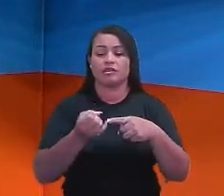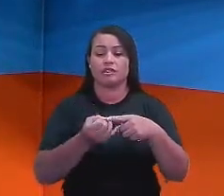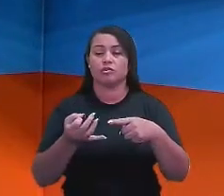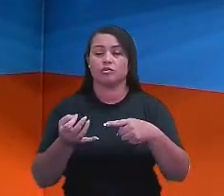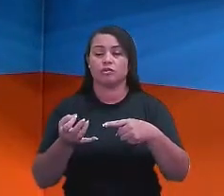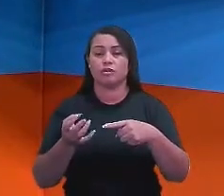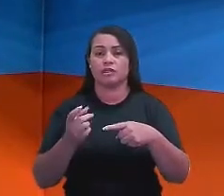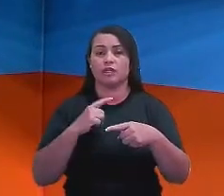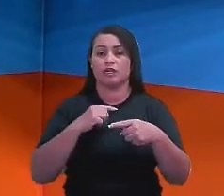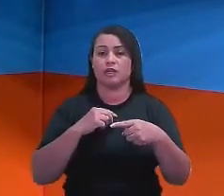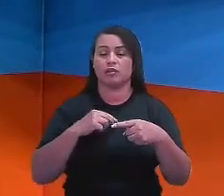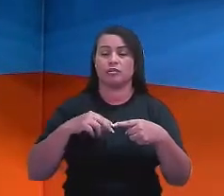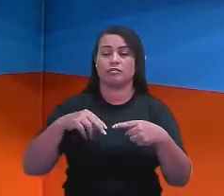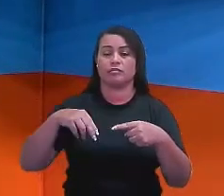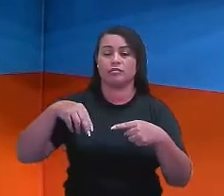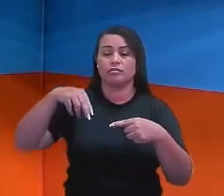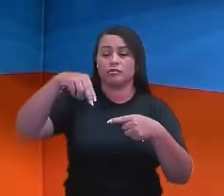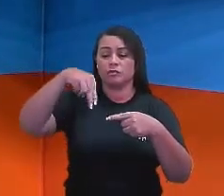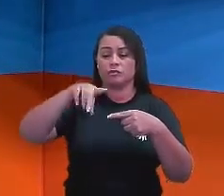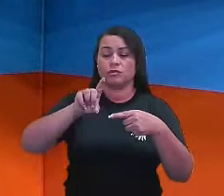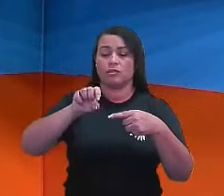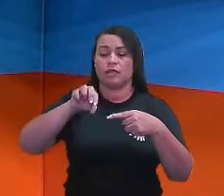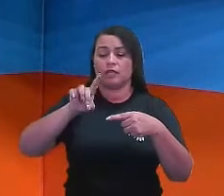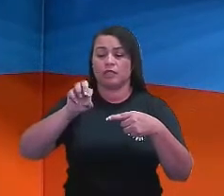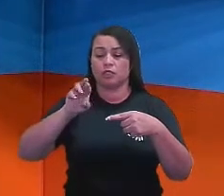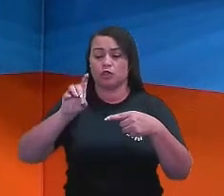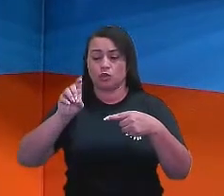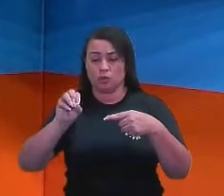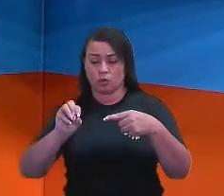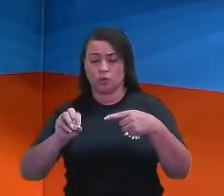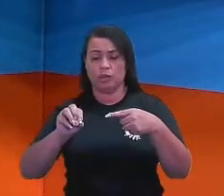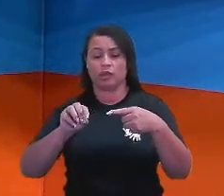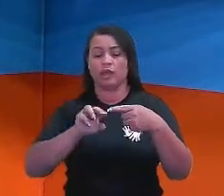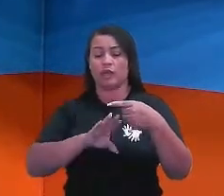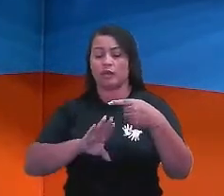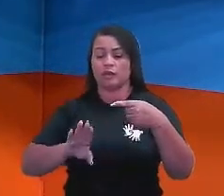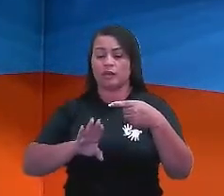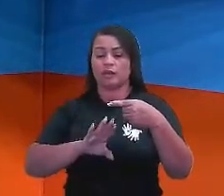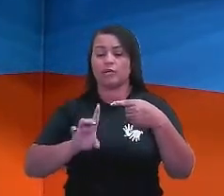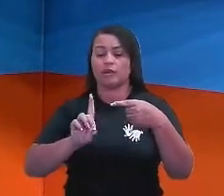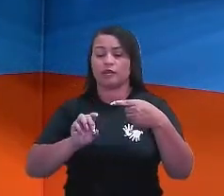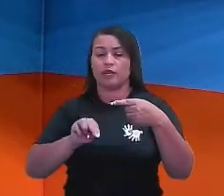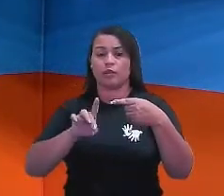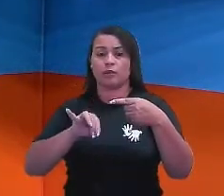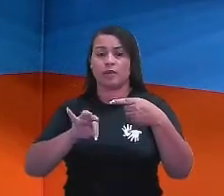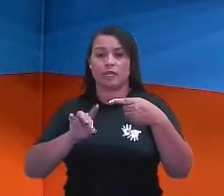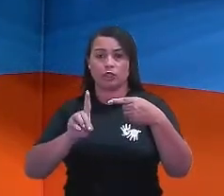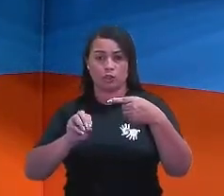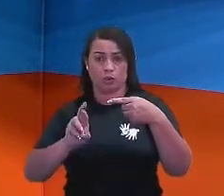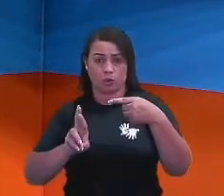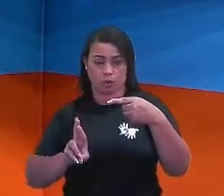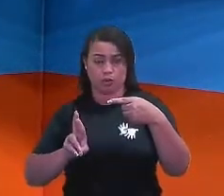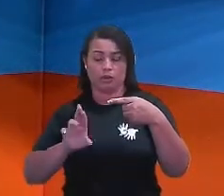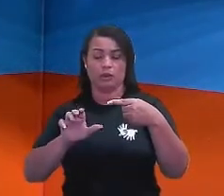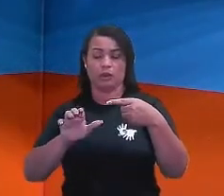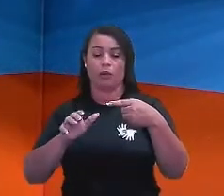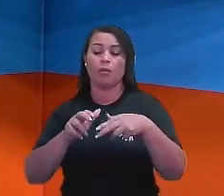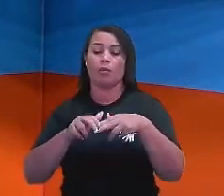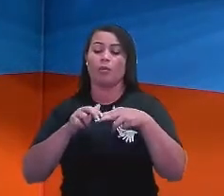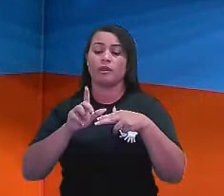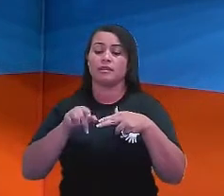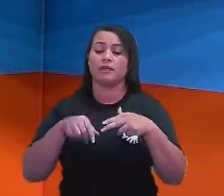termo superior é chamado de numerador, enquanto o termo inferior é chamado de denominador. E o denominador